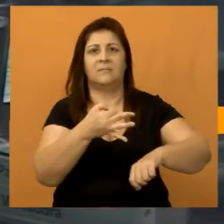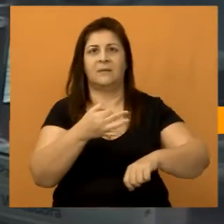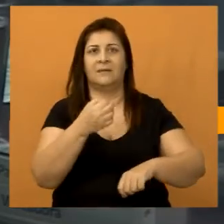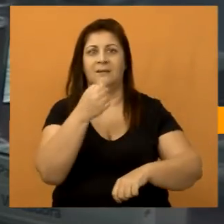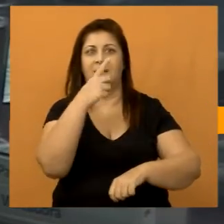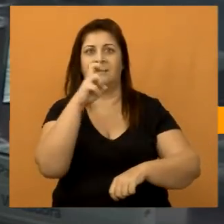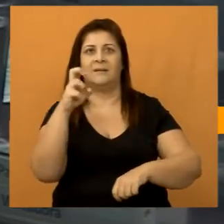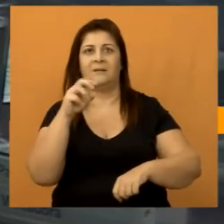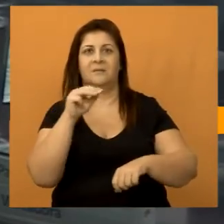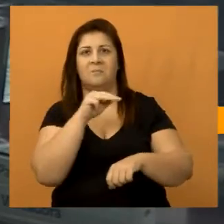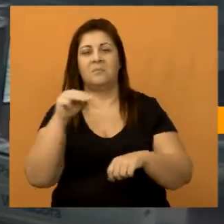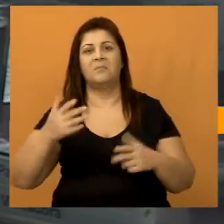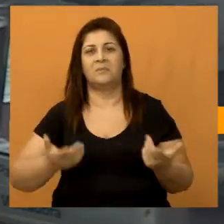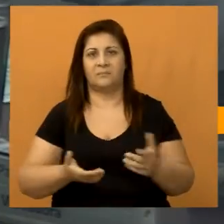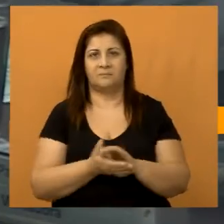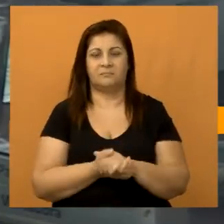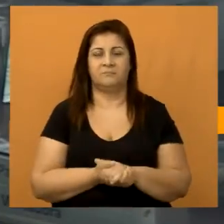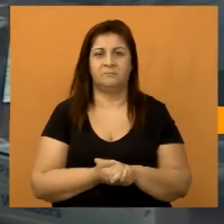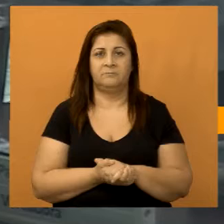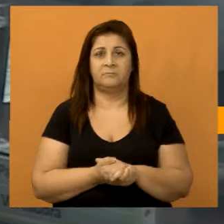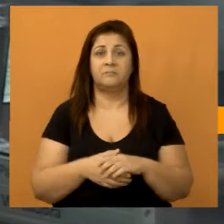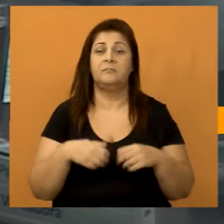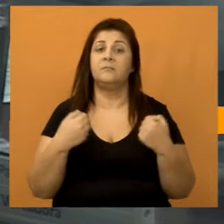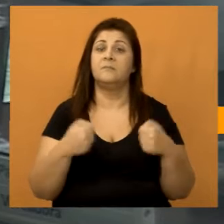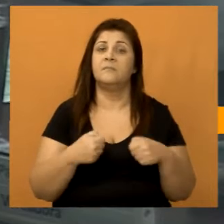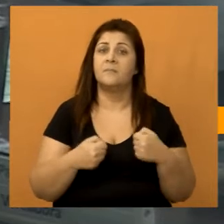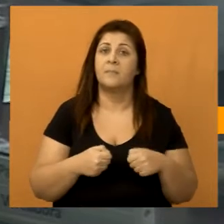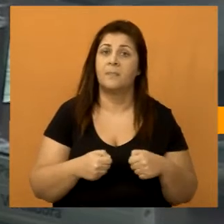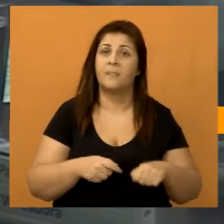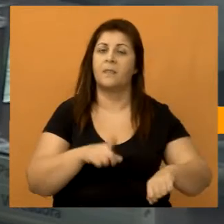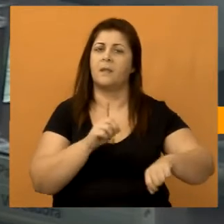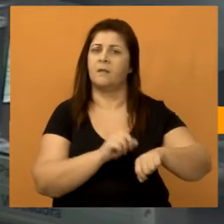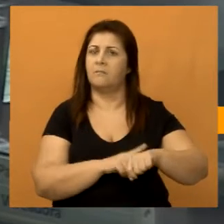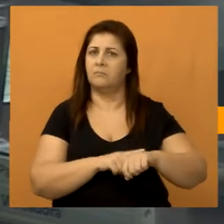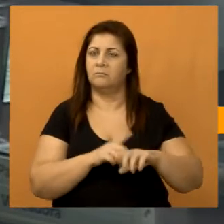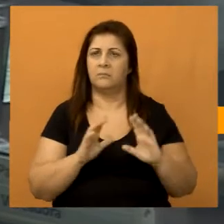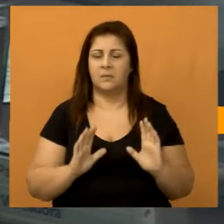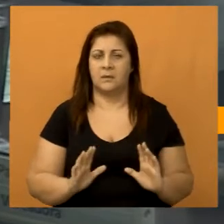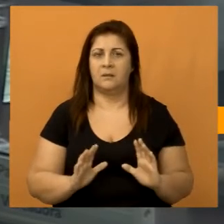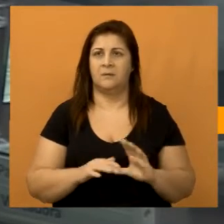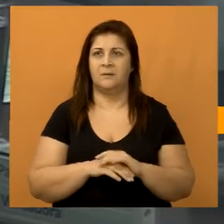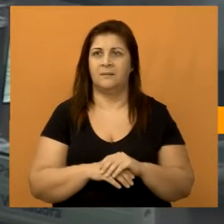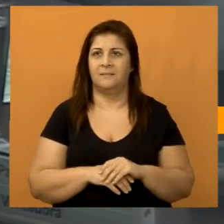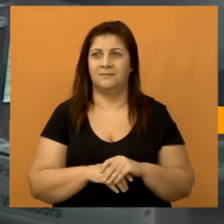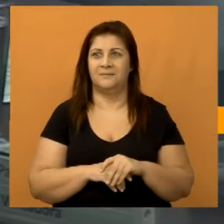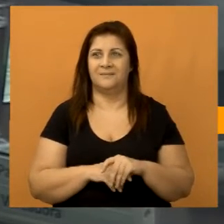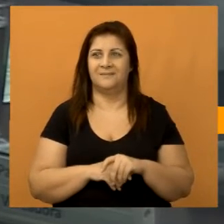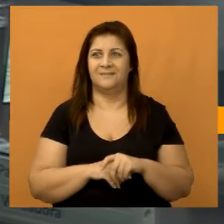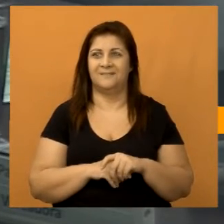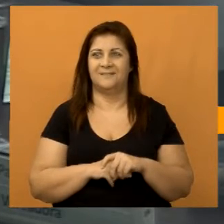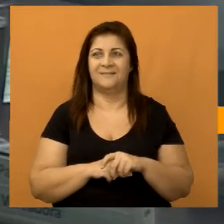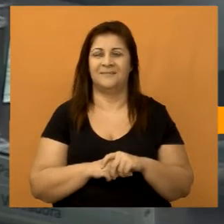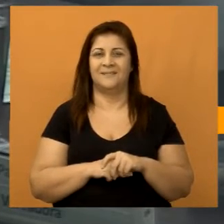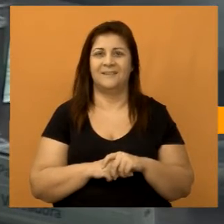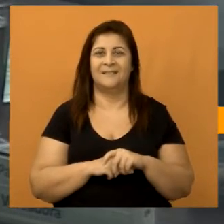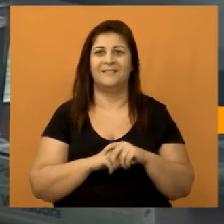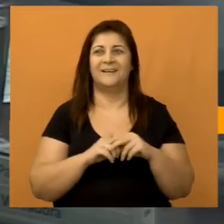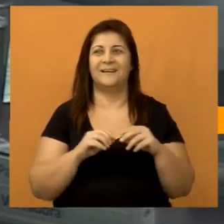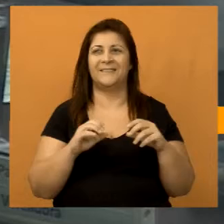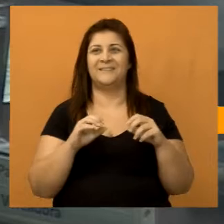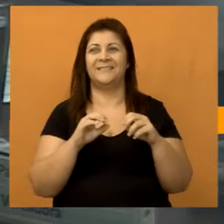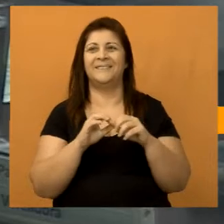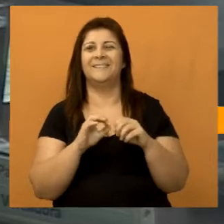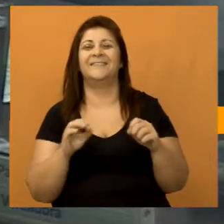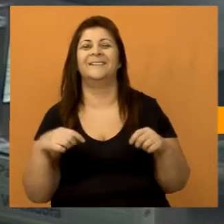20 minutos, meia hora. Eu acho que nós teríamos que pegar um espaço, não é, que a gente pudesse discutir e entender realmente o que